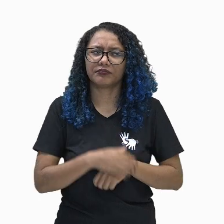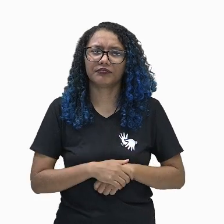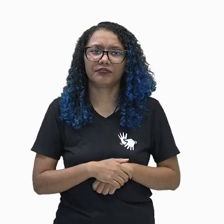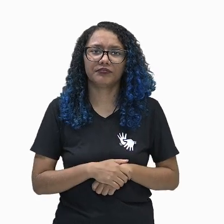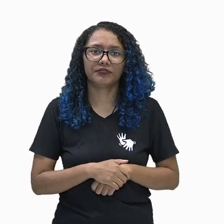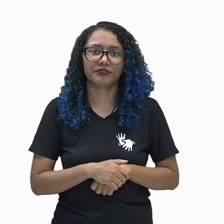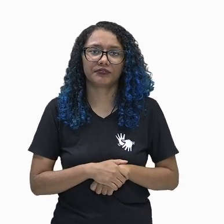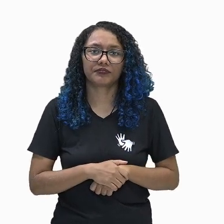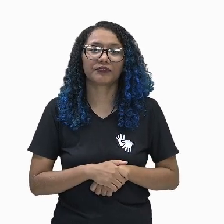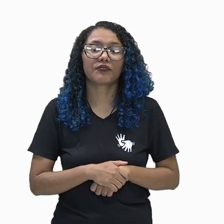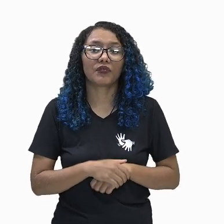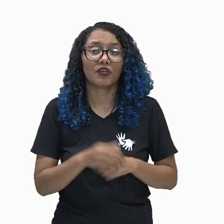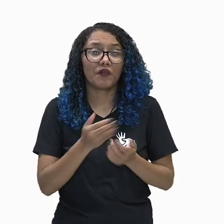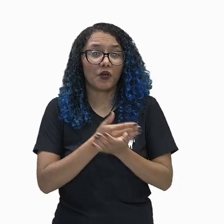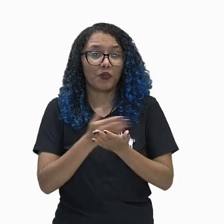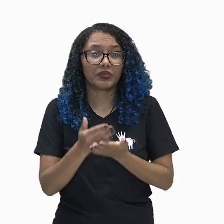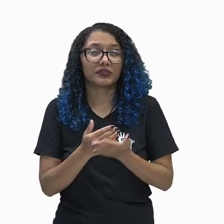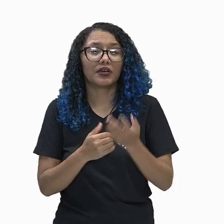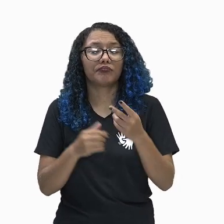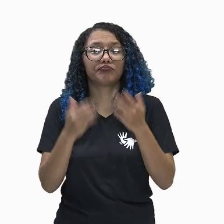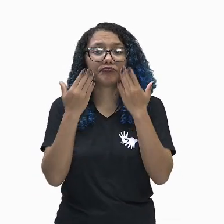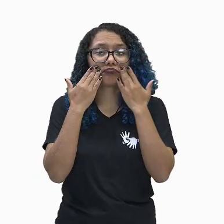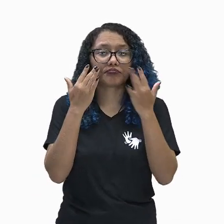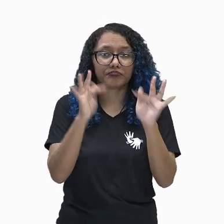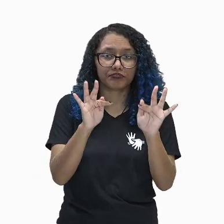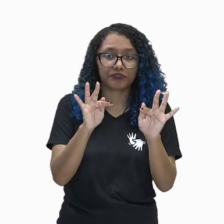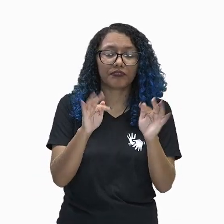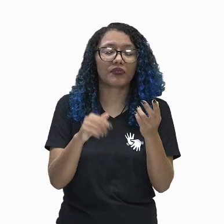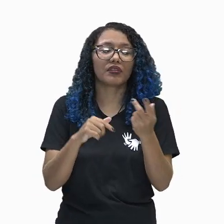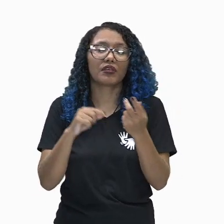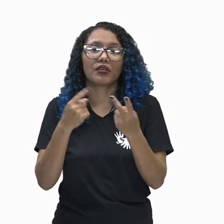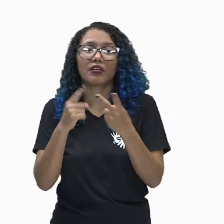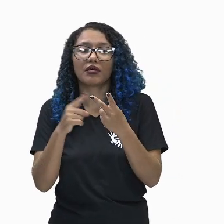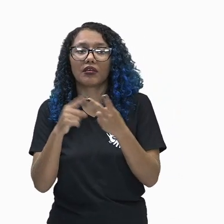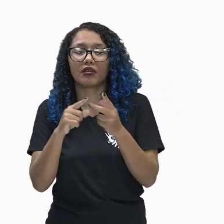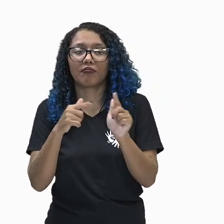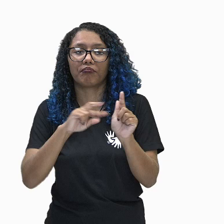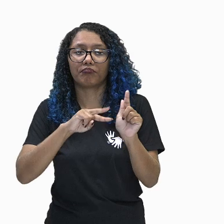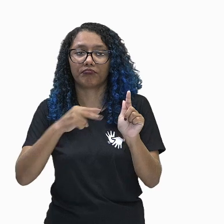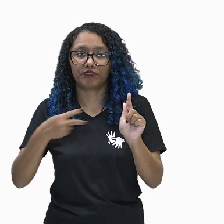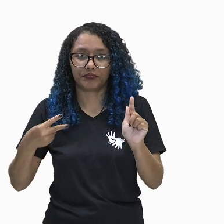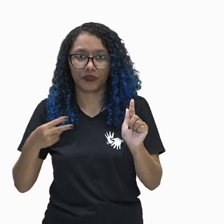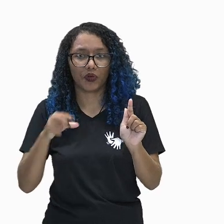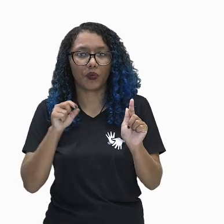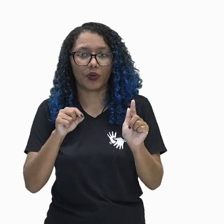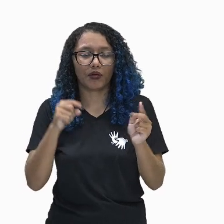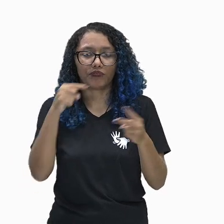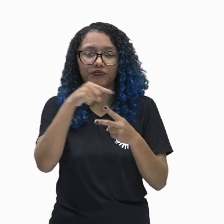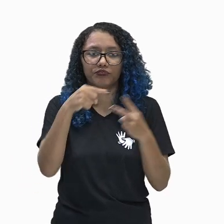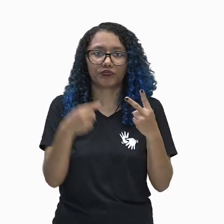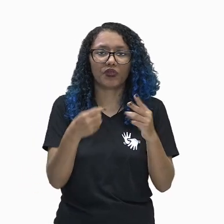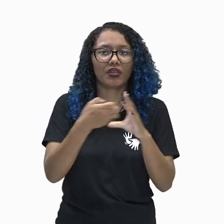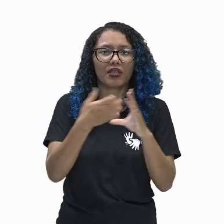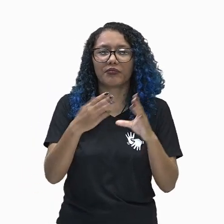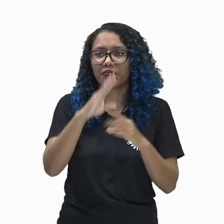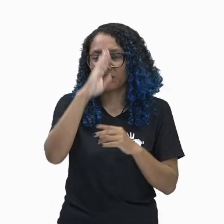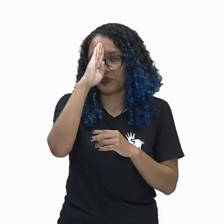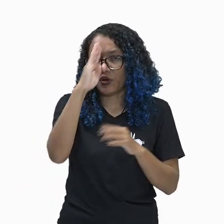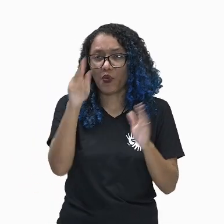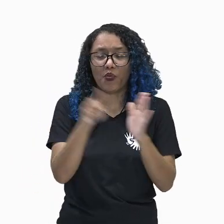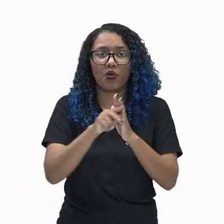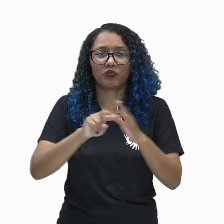com fenótipo e genótipo. Fenótipo e genótipo são os dois pilares da genética que, embora